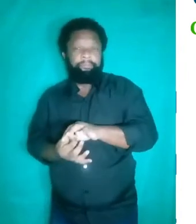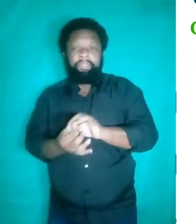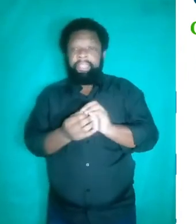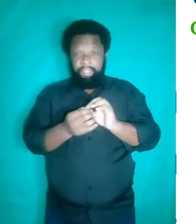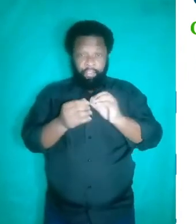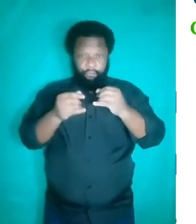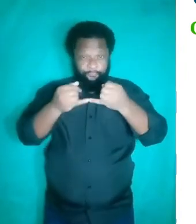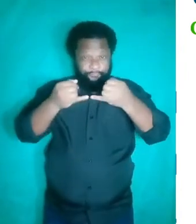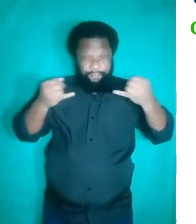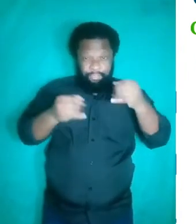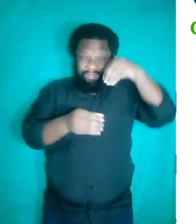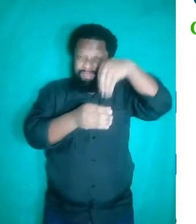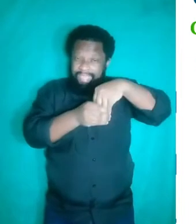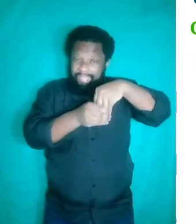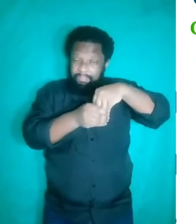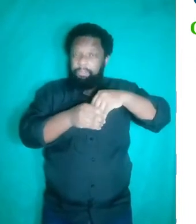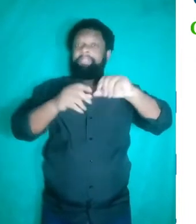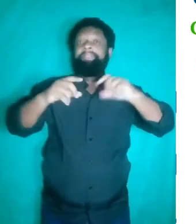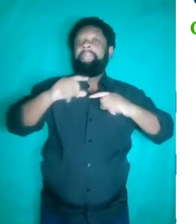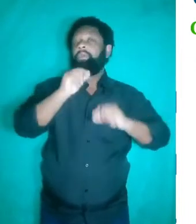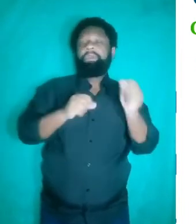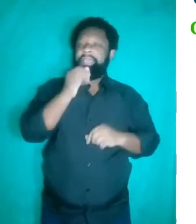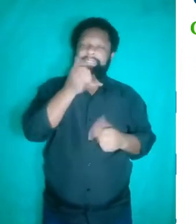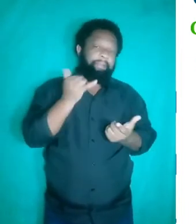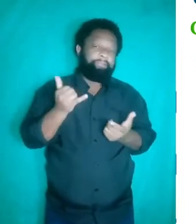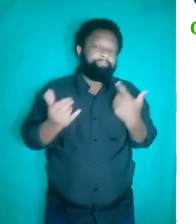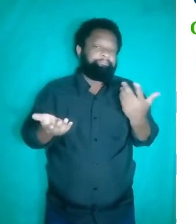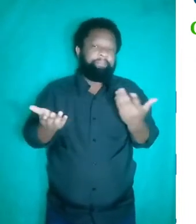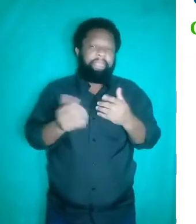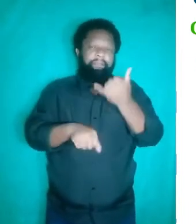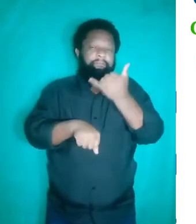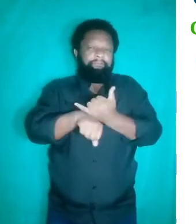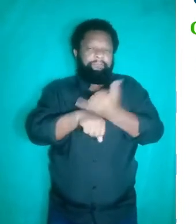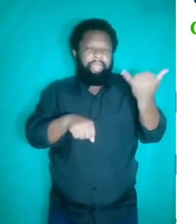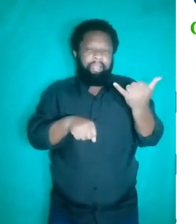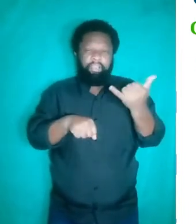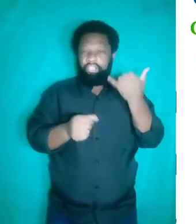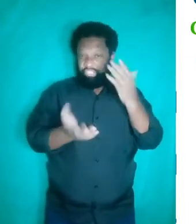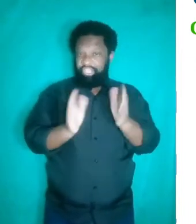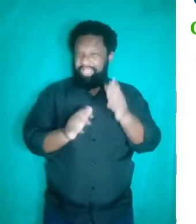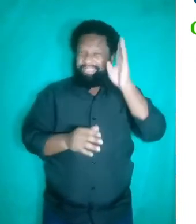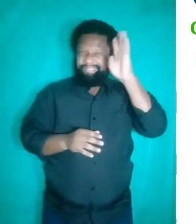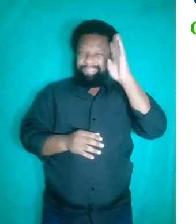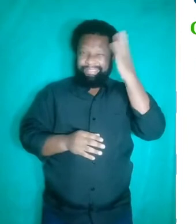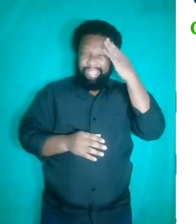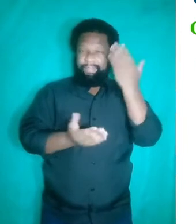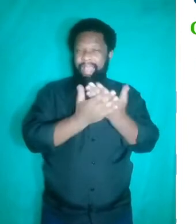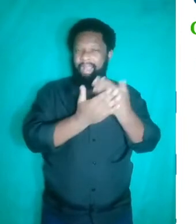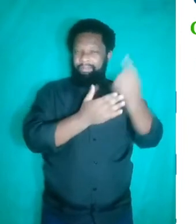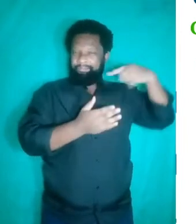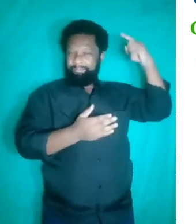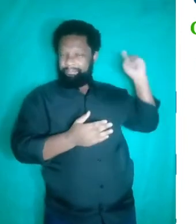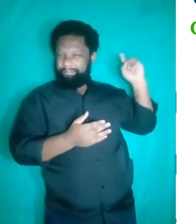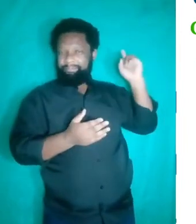negativo. E dentro desse fio, que precisa ser condutor, nós temos, por exemplo, qualquer substância metálica daquelas mencionadas no nosso